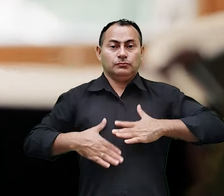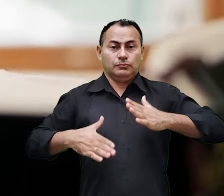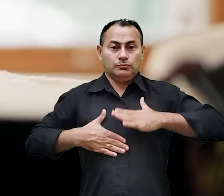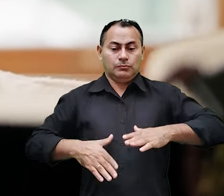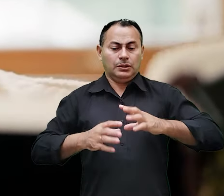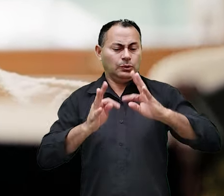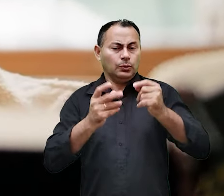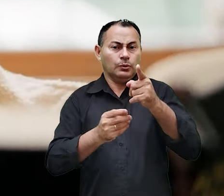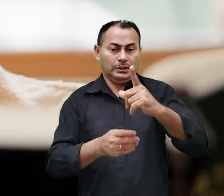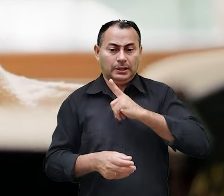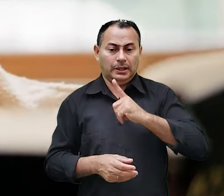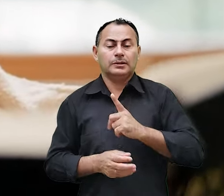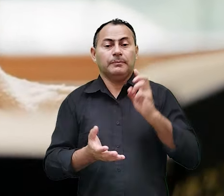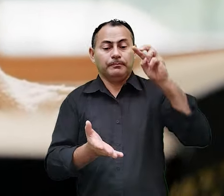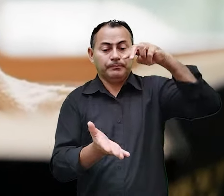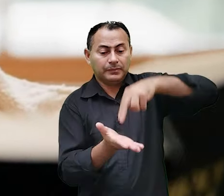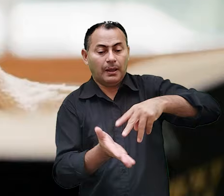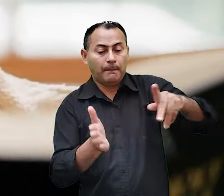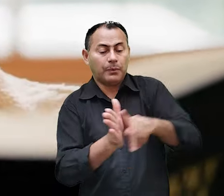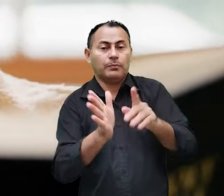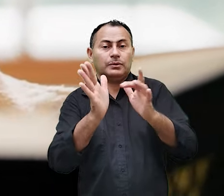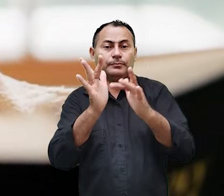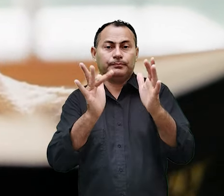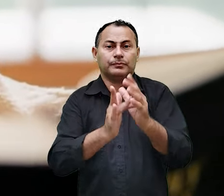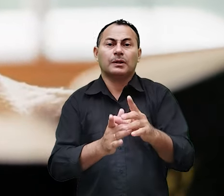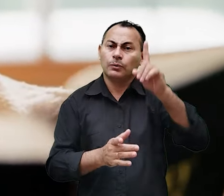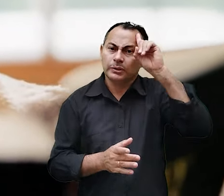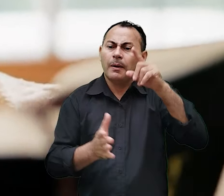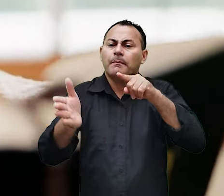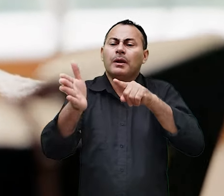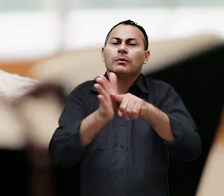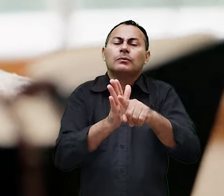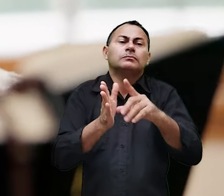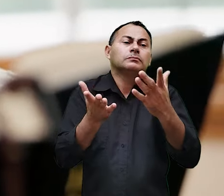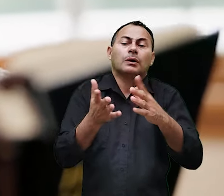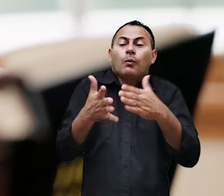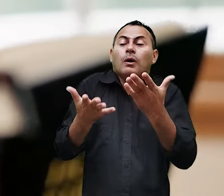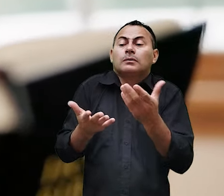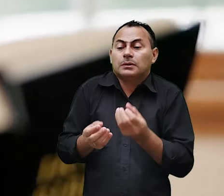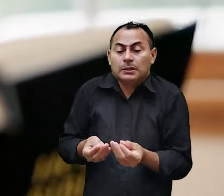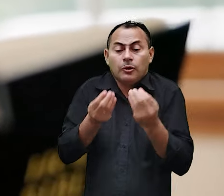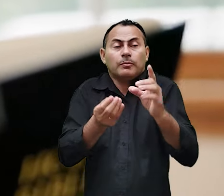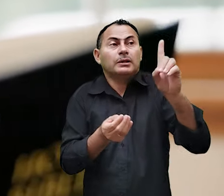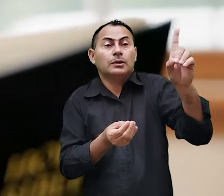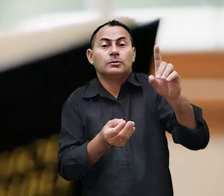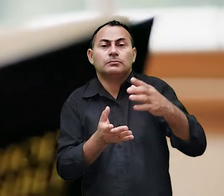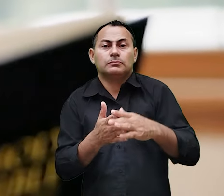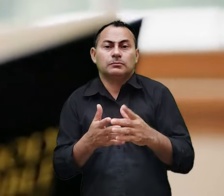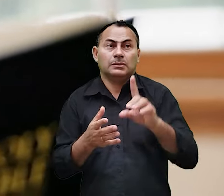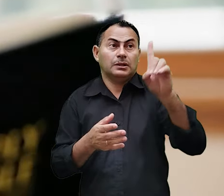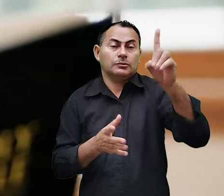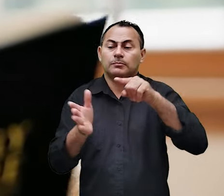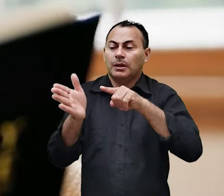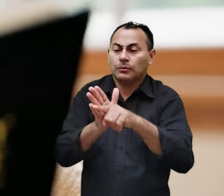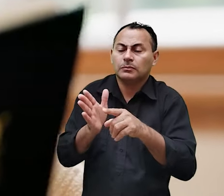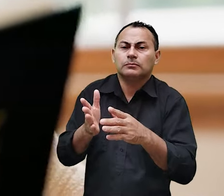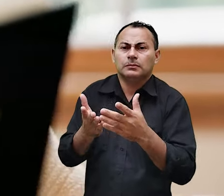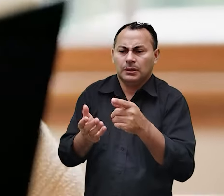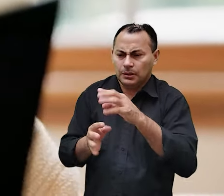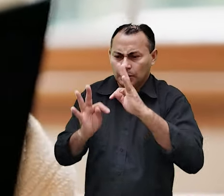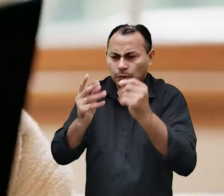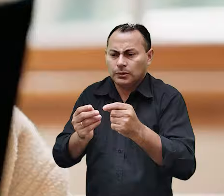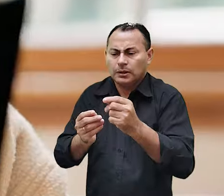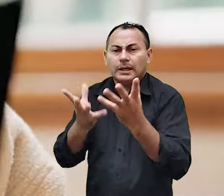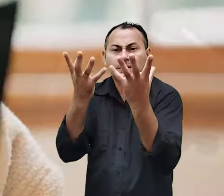refere-se à mordomia, porque tudo que você possui pertence a Jesus. Um dia a pergunta não será, quanto você deu para Deus? Deus